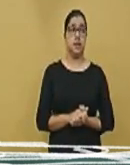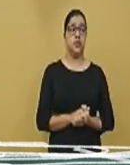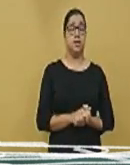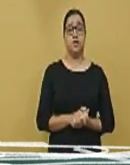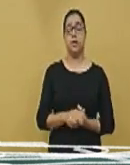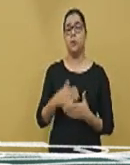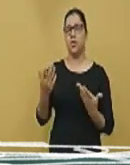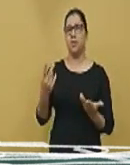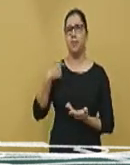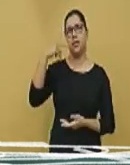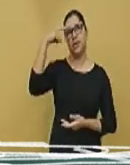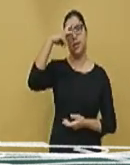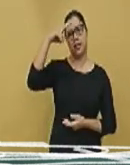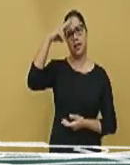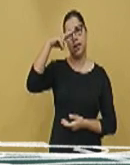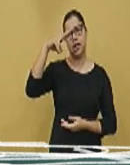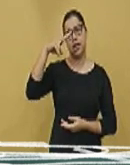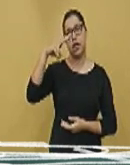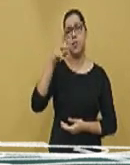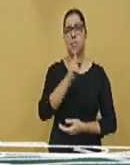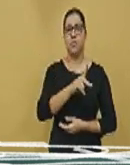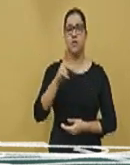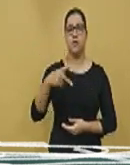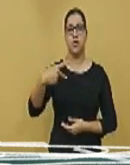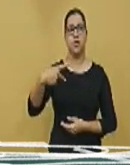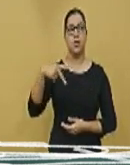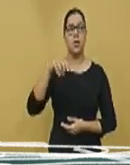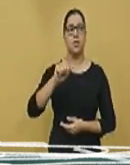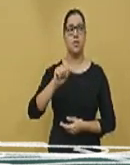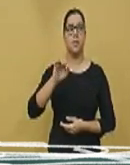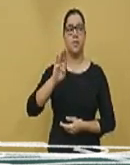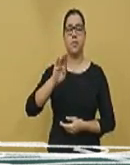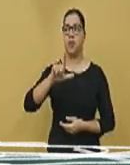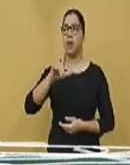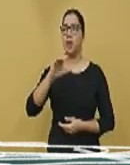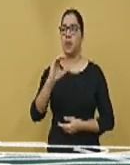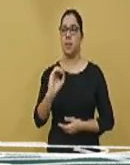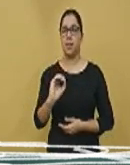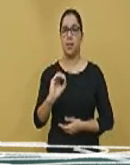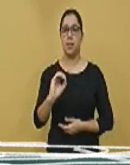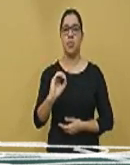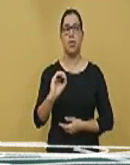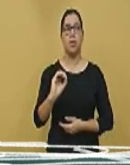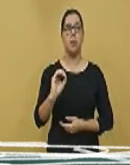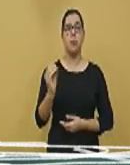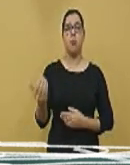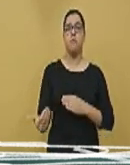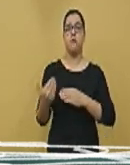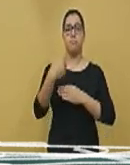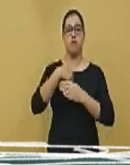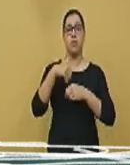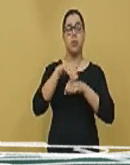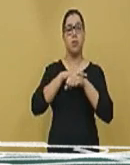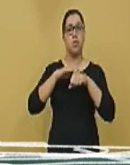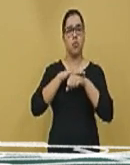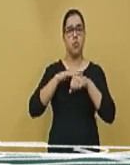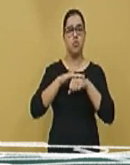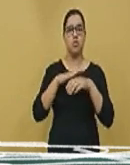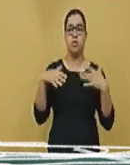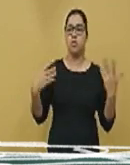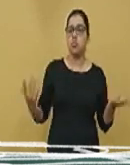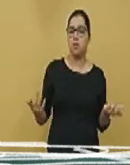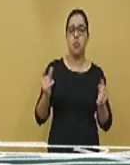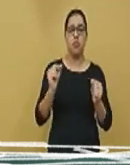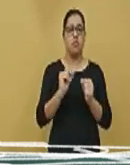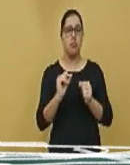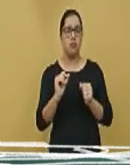me lembro que o professor Pablo, desculpa, mas eu falei, o professor Pablo veio conversar conosco, que não sabia se dar conta, porque dava